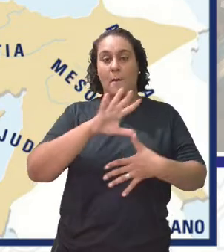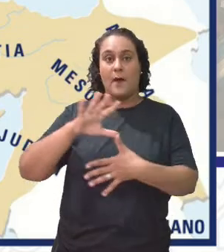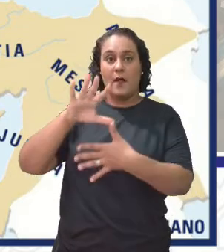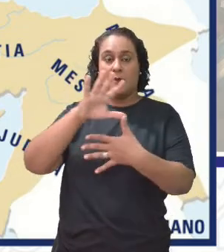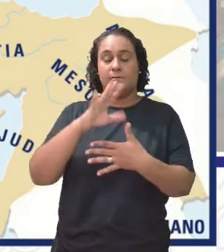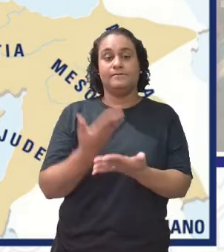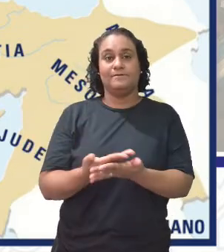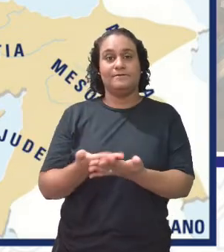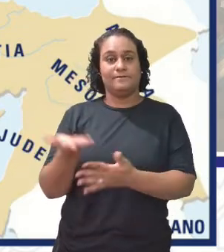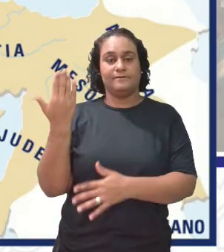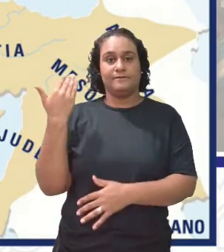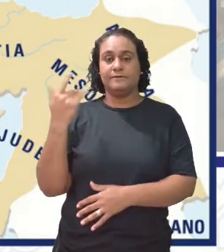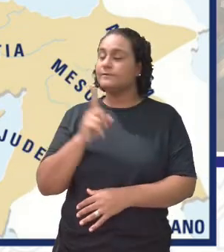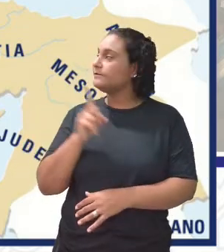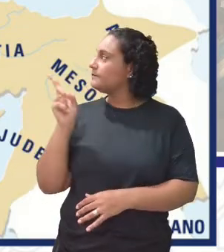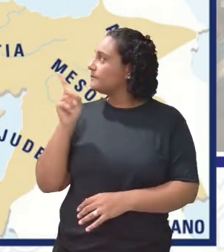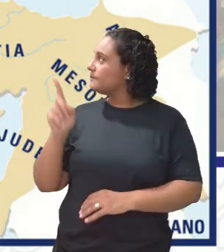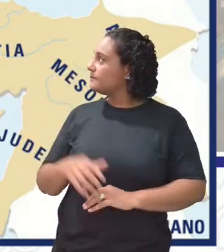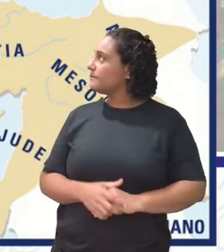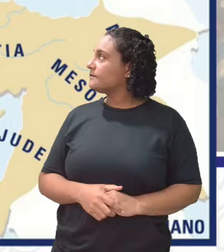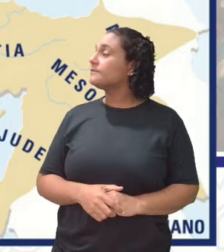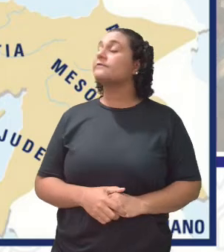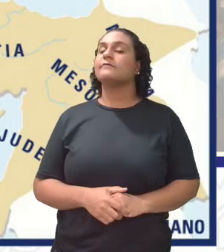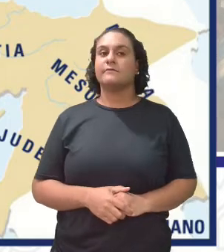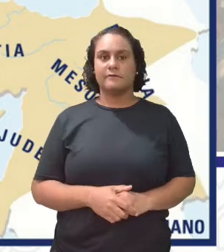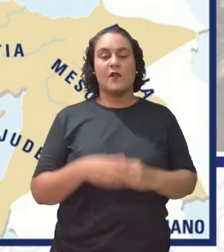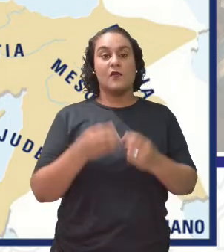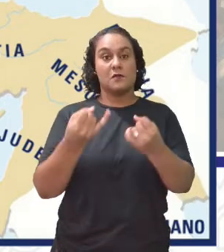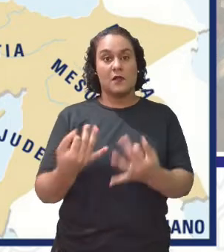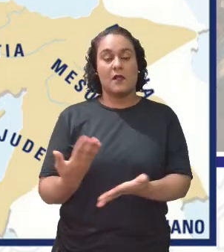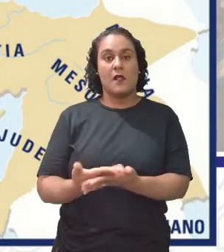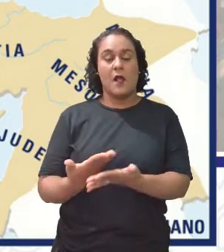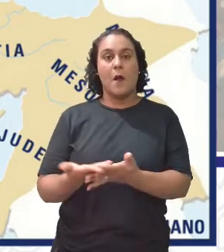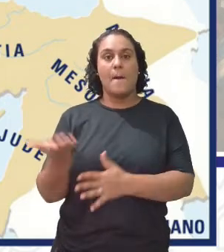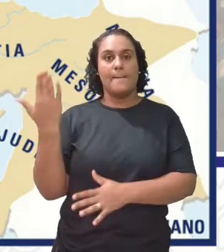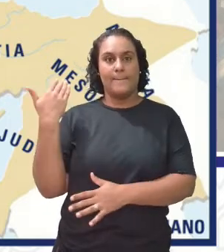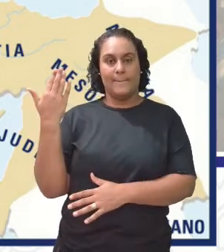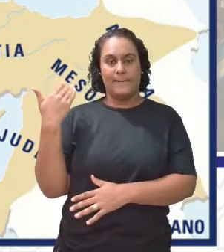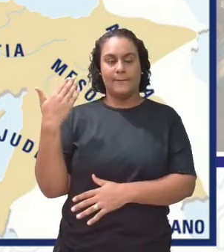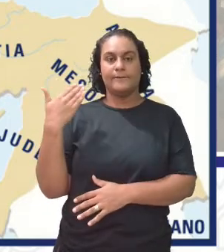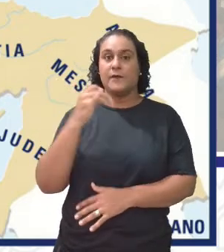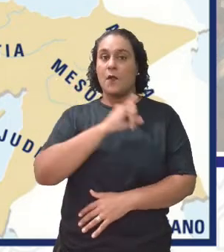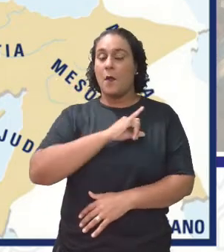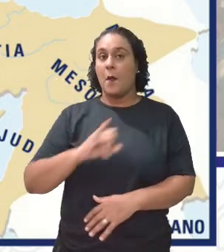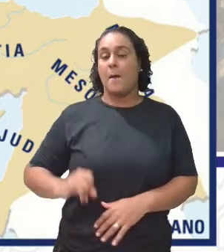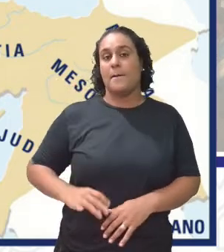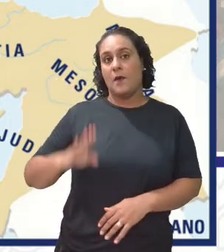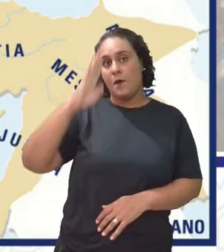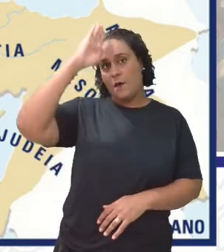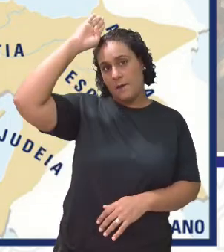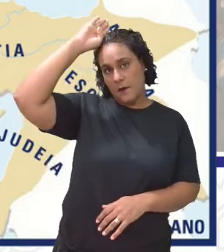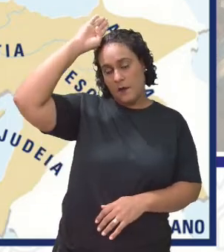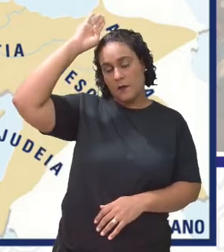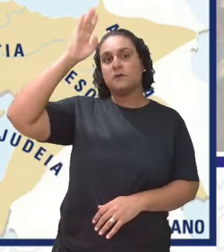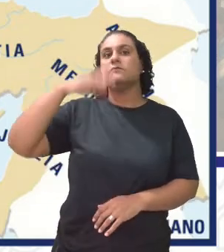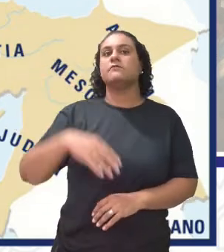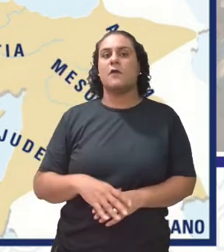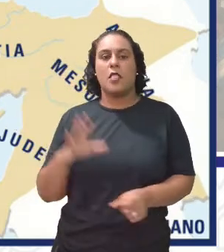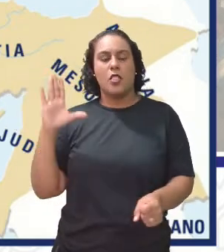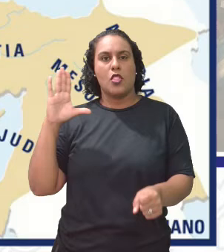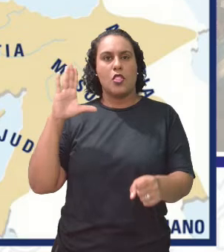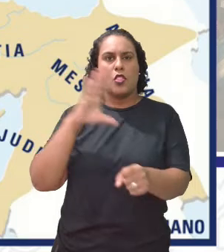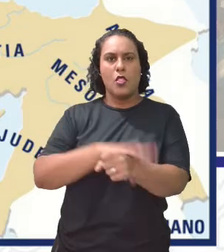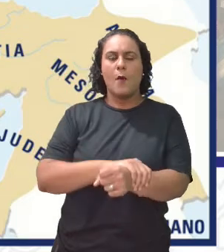tem um mapa aqui. Vejam, a gente disse na aula passada que o Império Romano, ele dominou